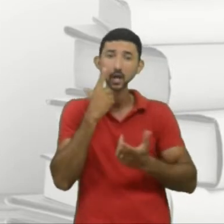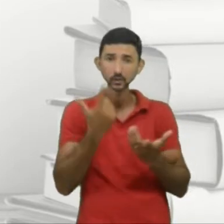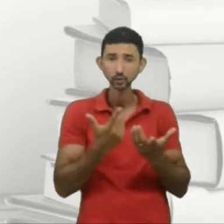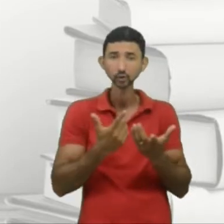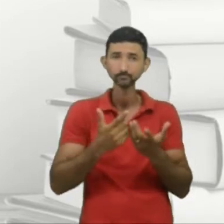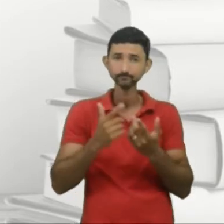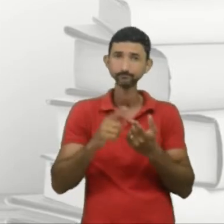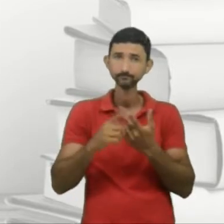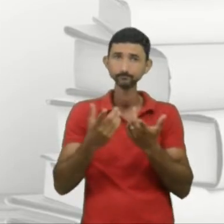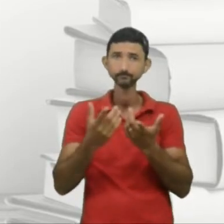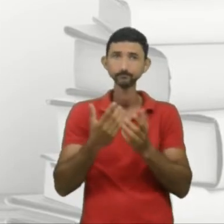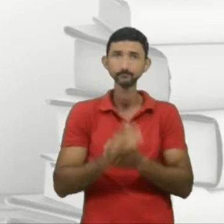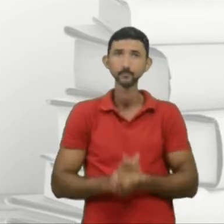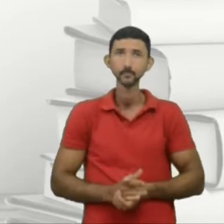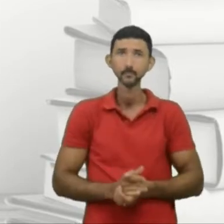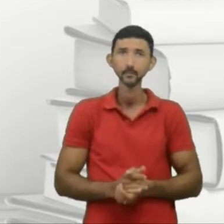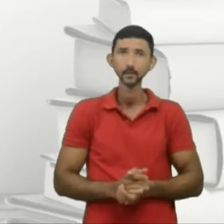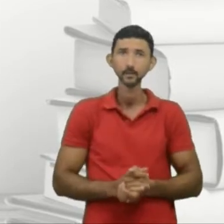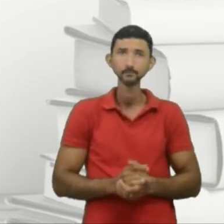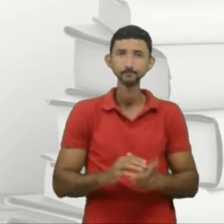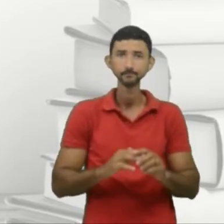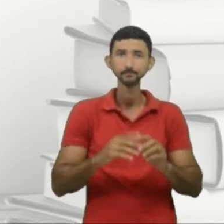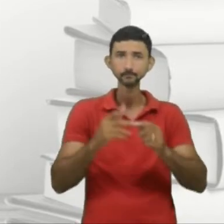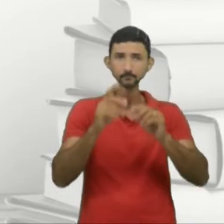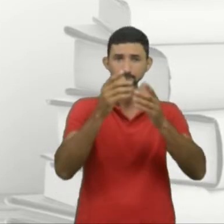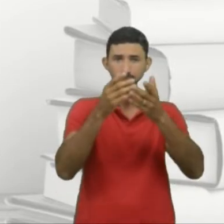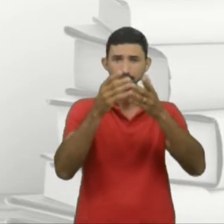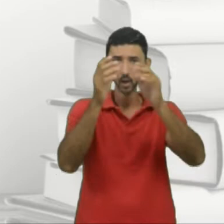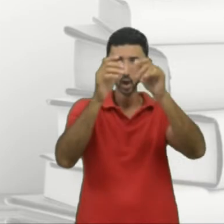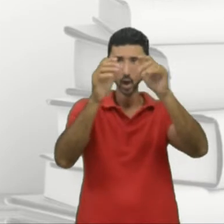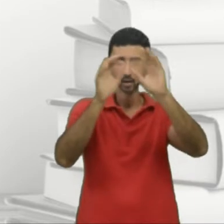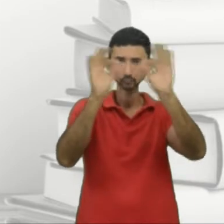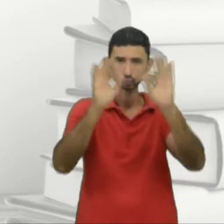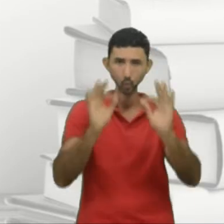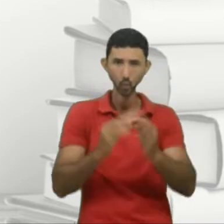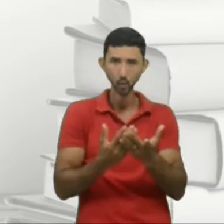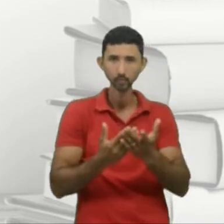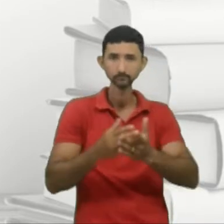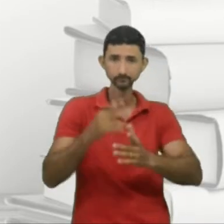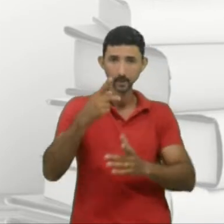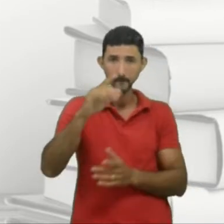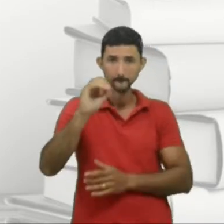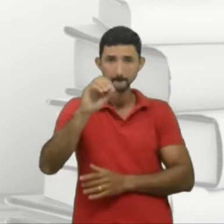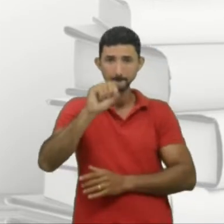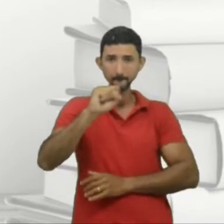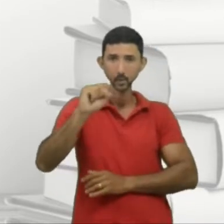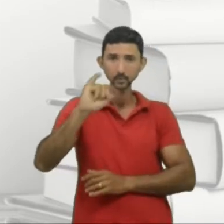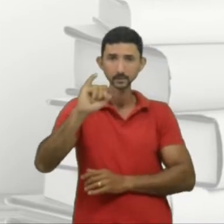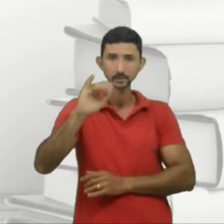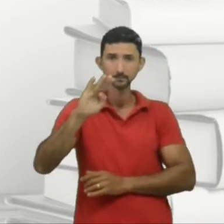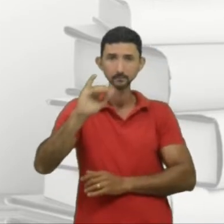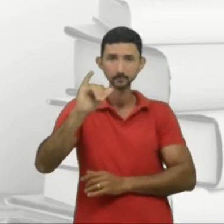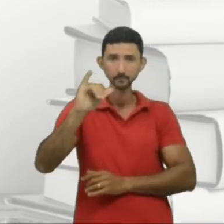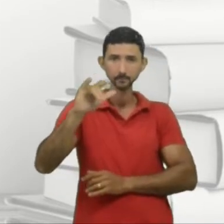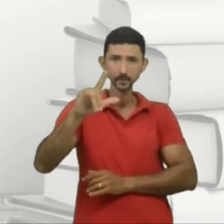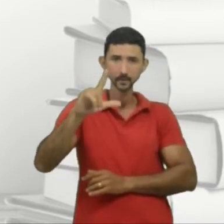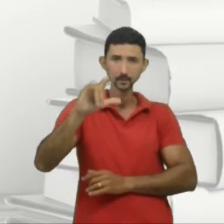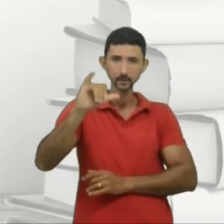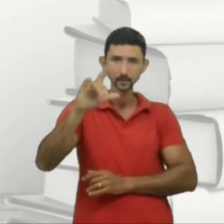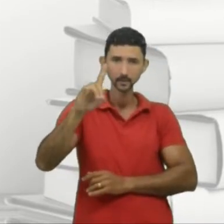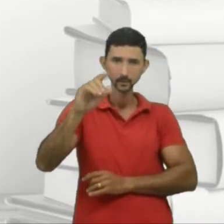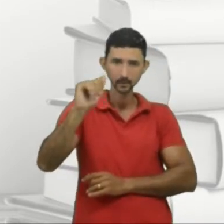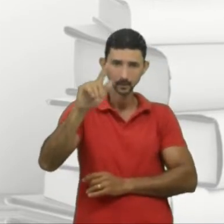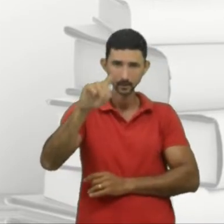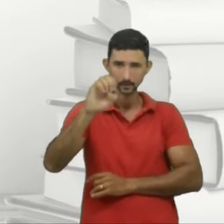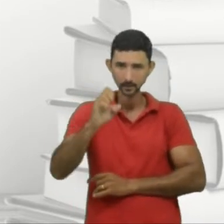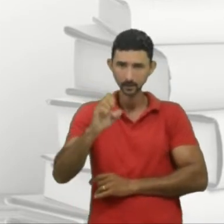natural, certo? E a gente criou a árvore de possibilidades. Então, são 6 possibilidades, conforme vocês podem ver. Então, a gente